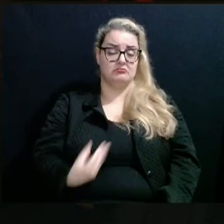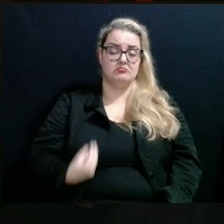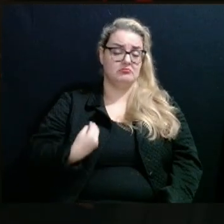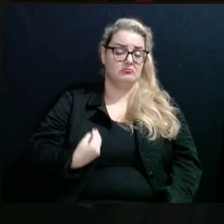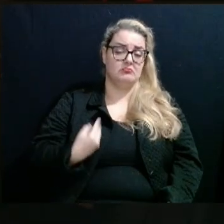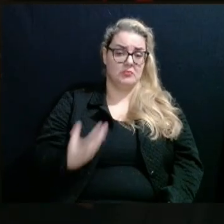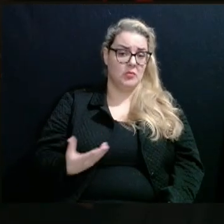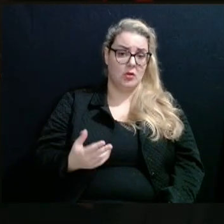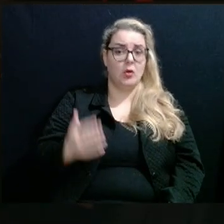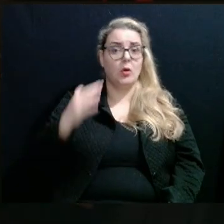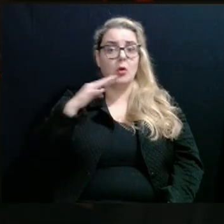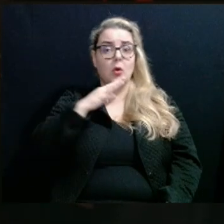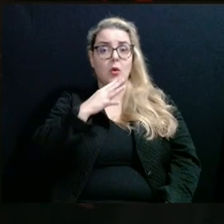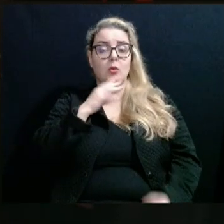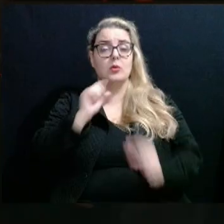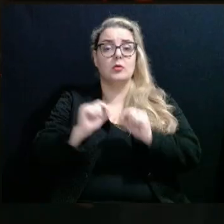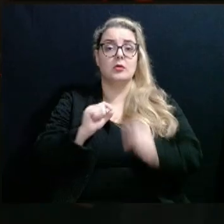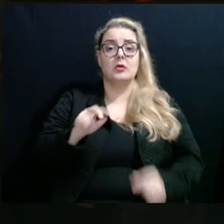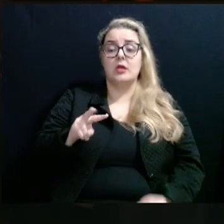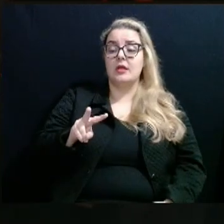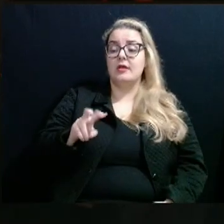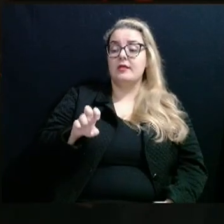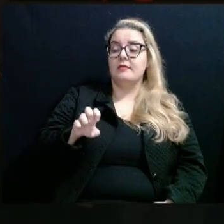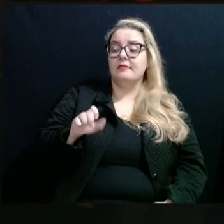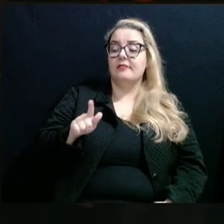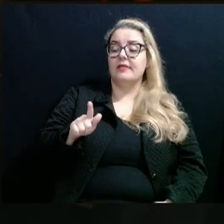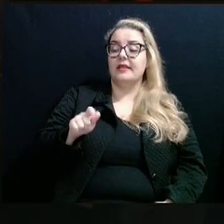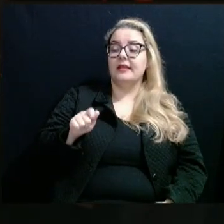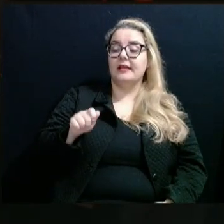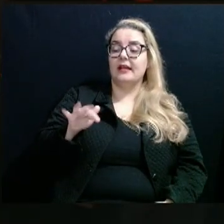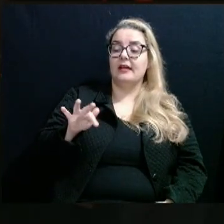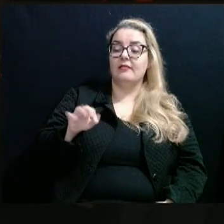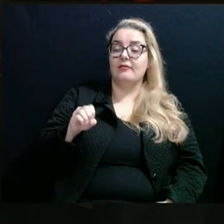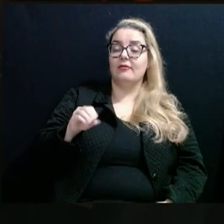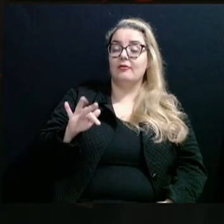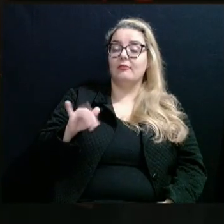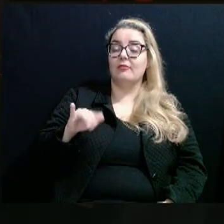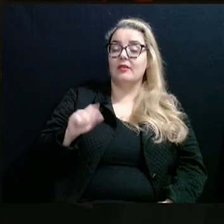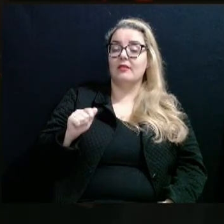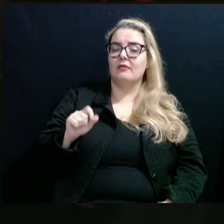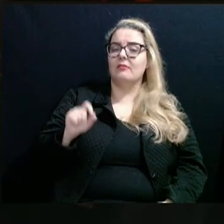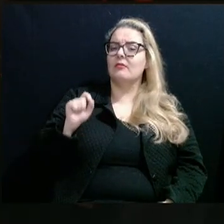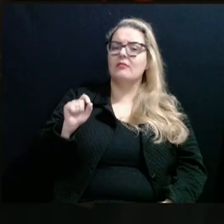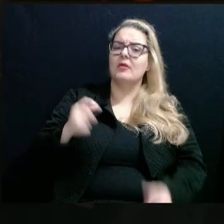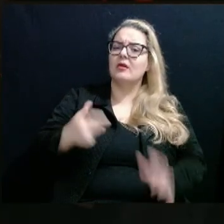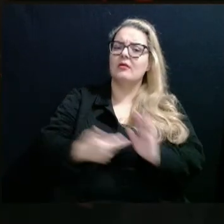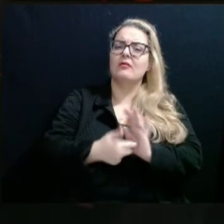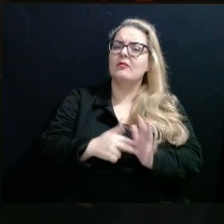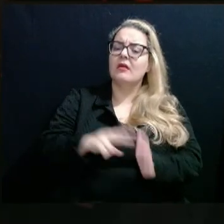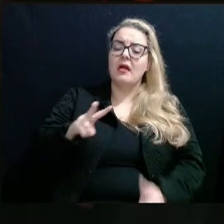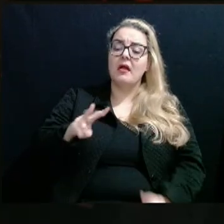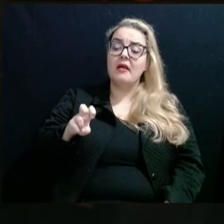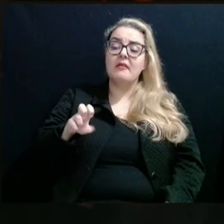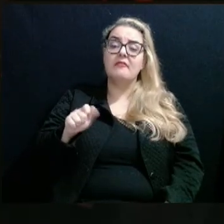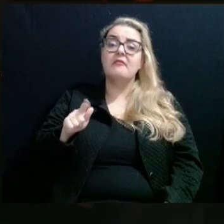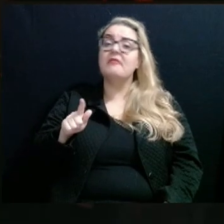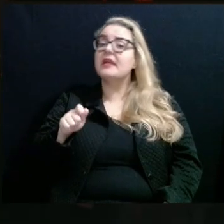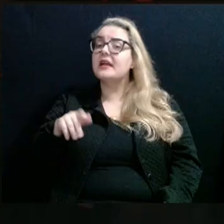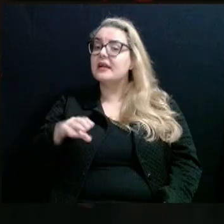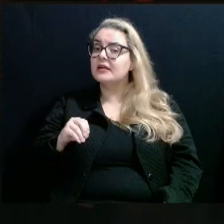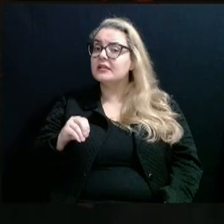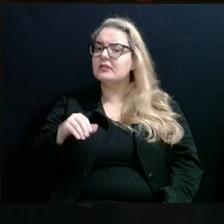como vegafobia. Mas afinal, o que é ser vegano na prática? O veganismo vai muito além da alimentação,